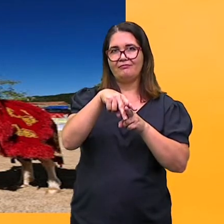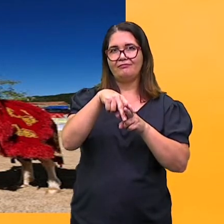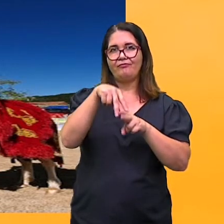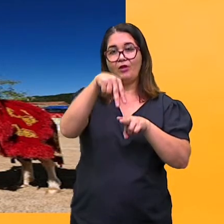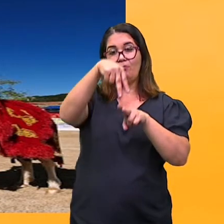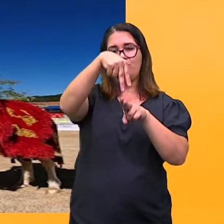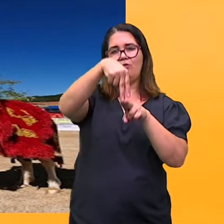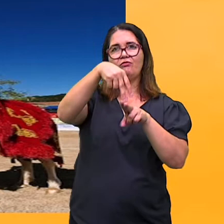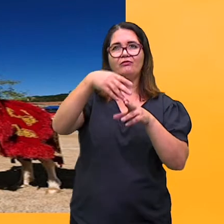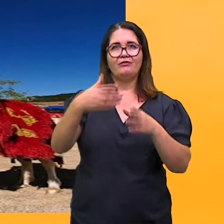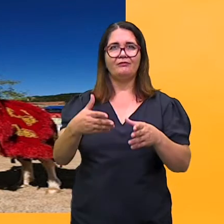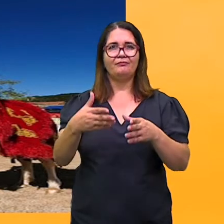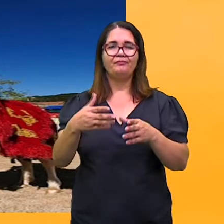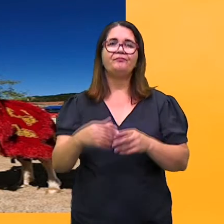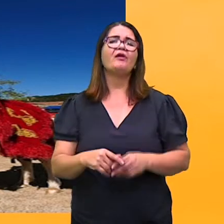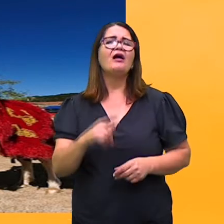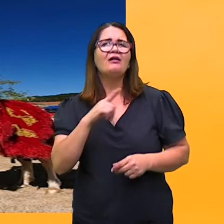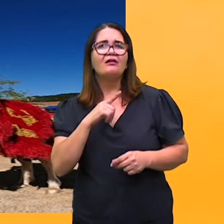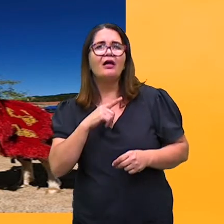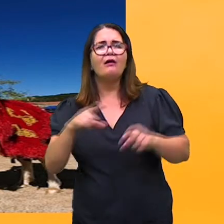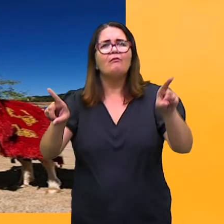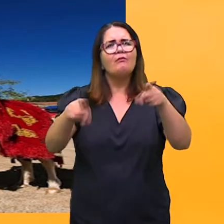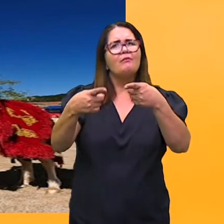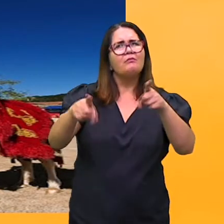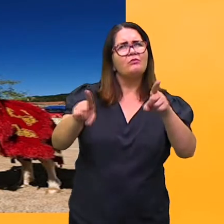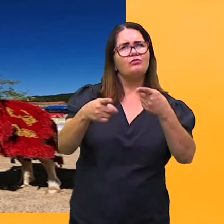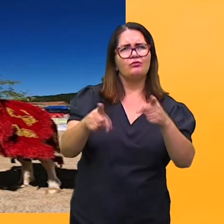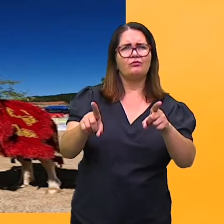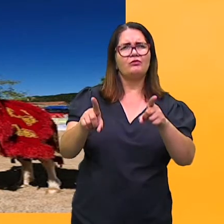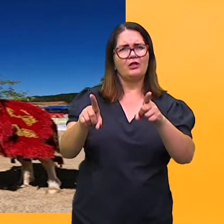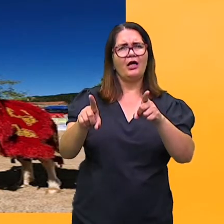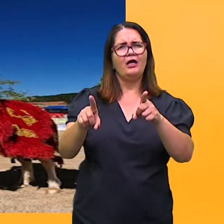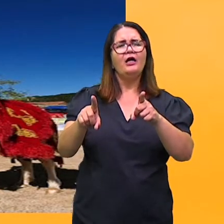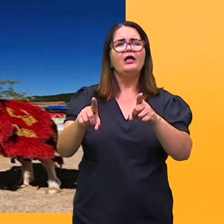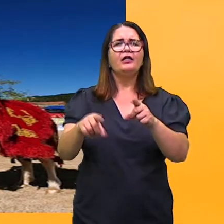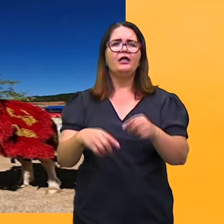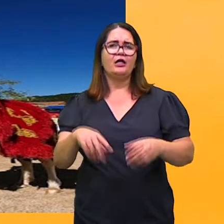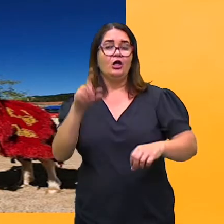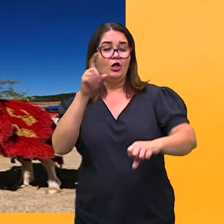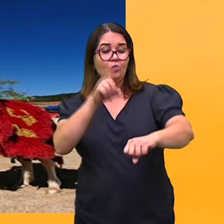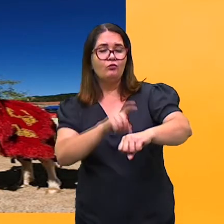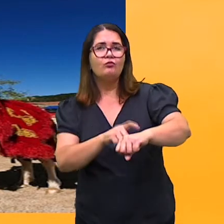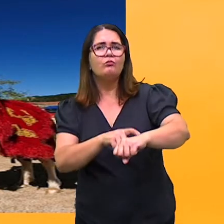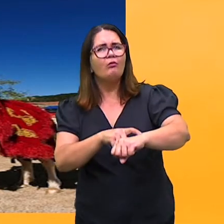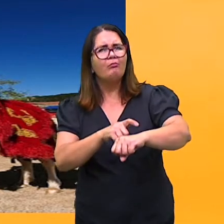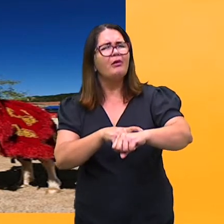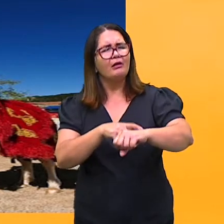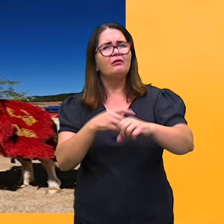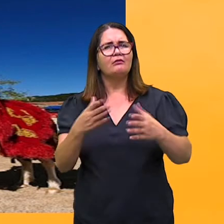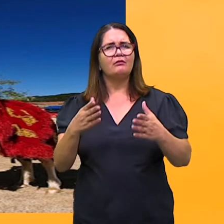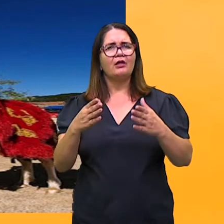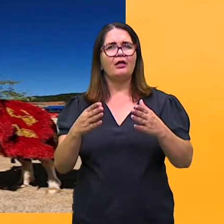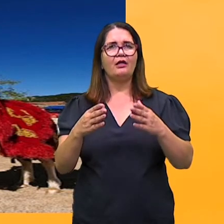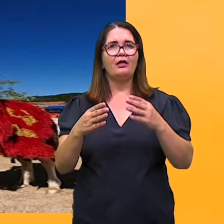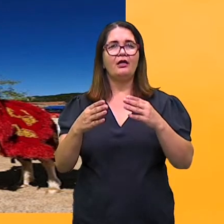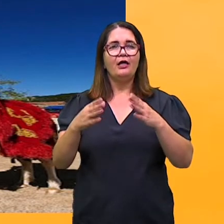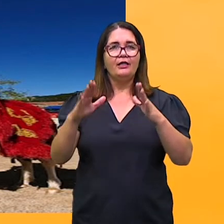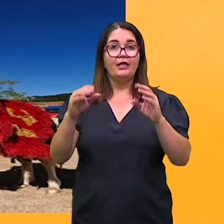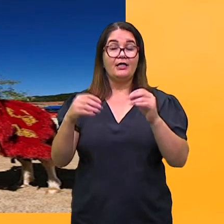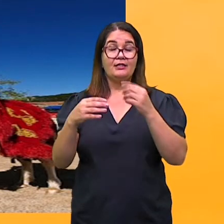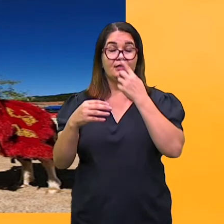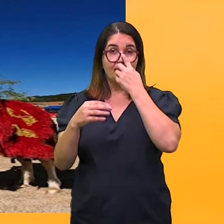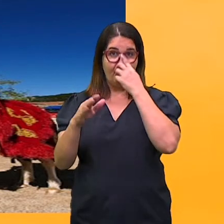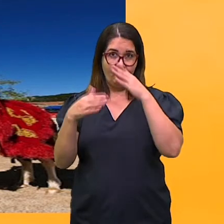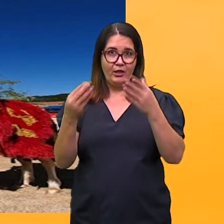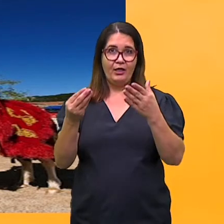esse hino, ele é muito cantado nas missas e nas festas, né,